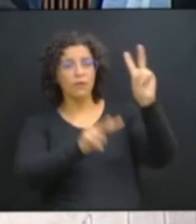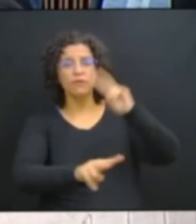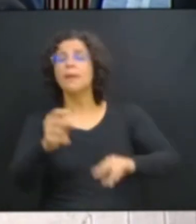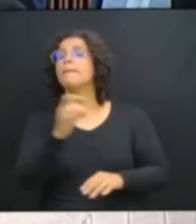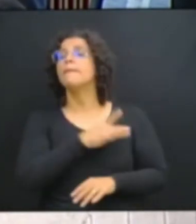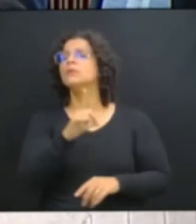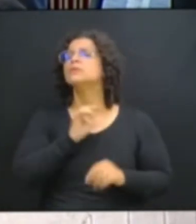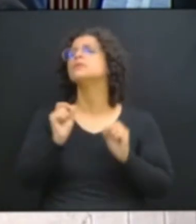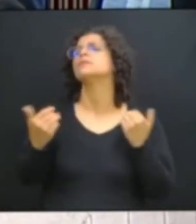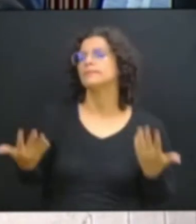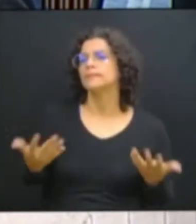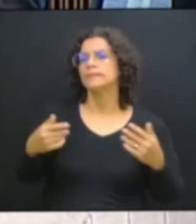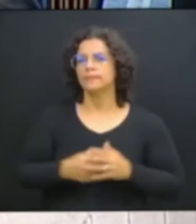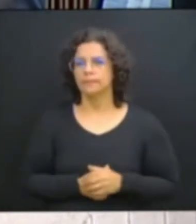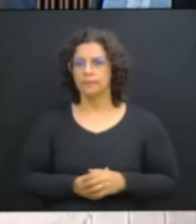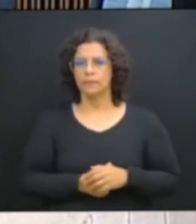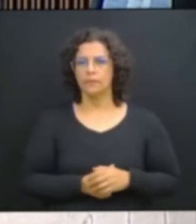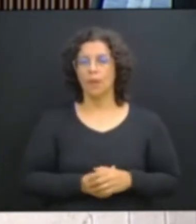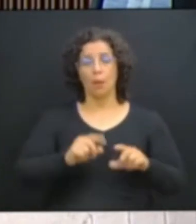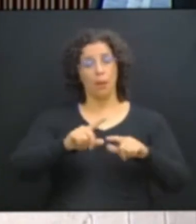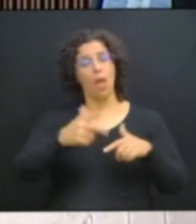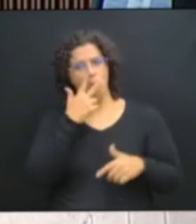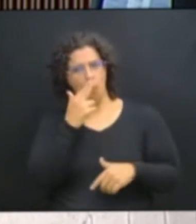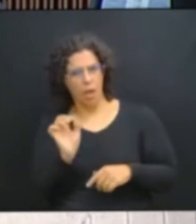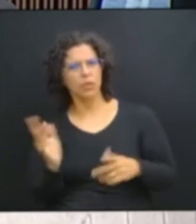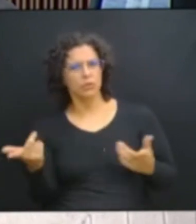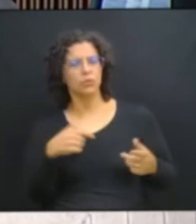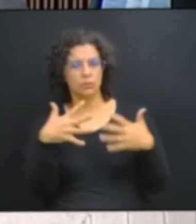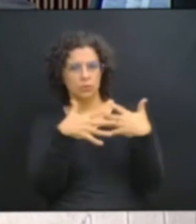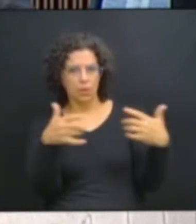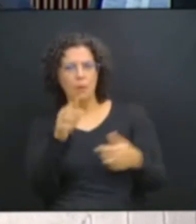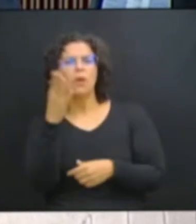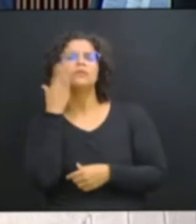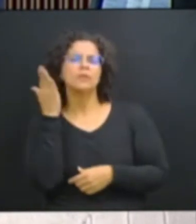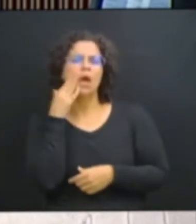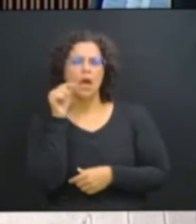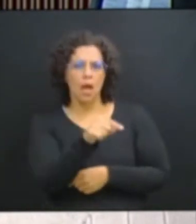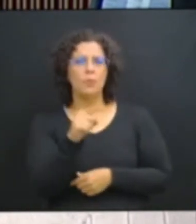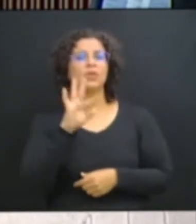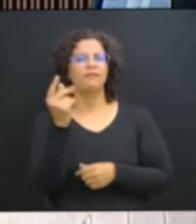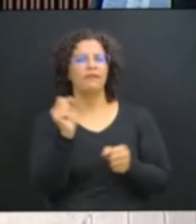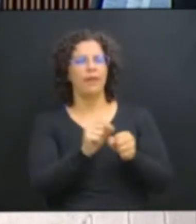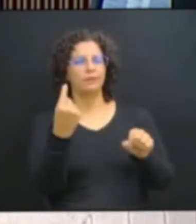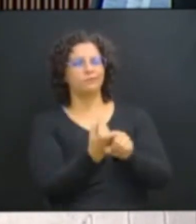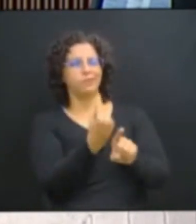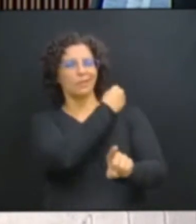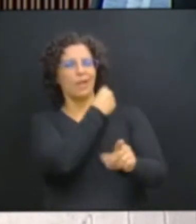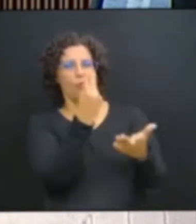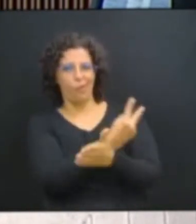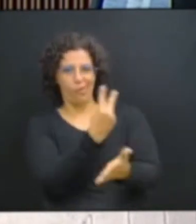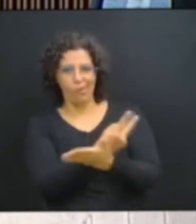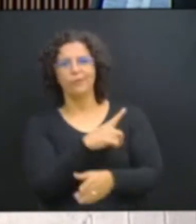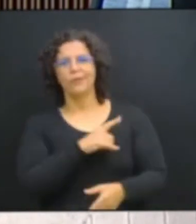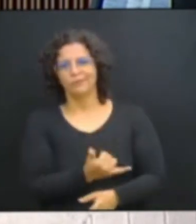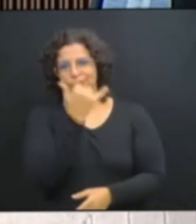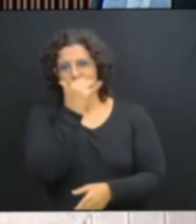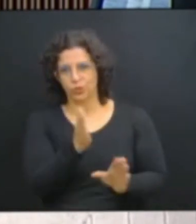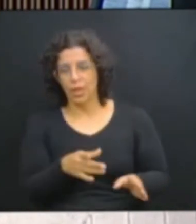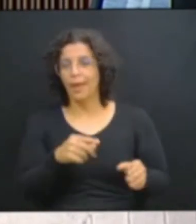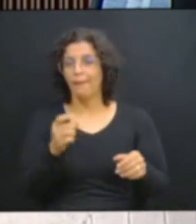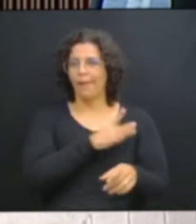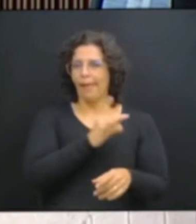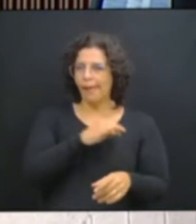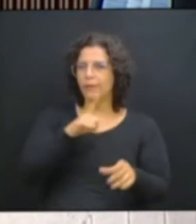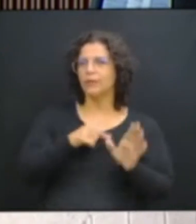temendo algo? Pelo jeito, a Copel sabe o que ela fez no verão passado e está com